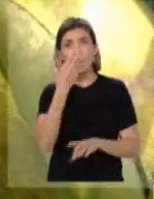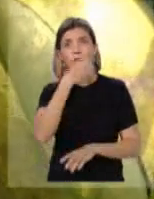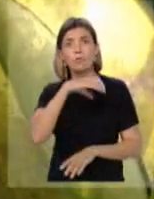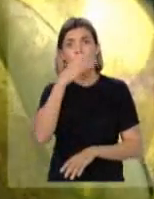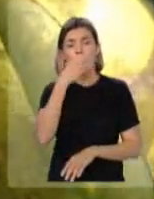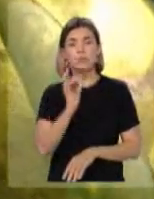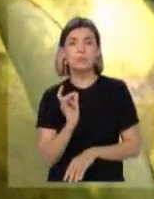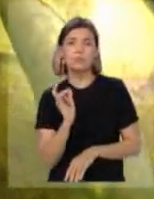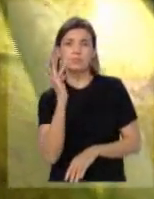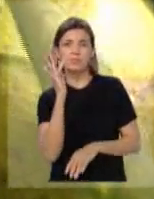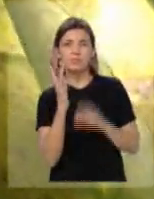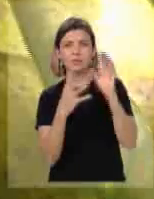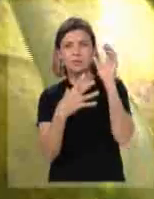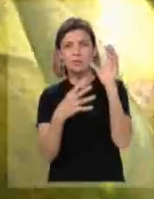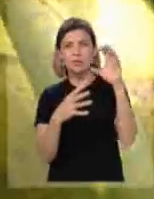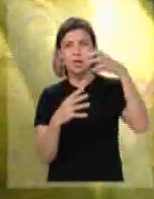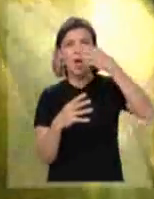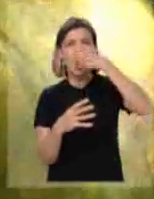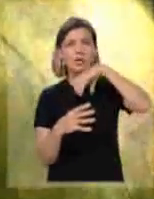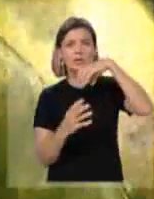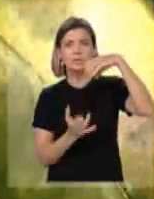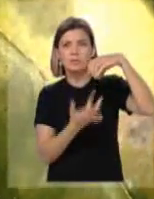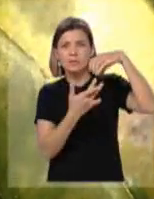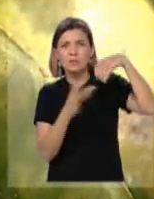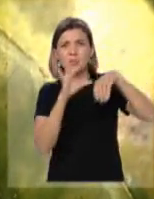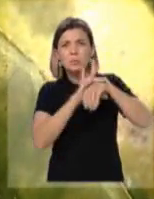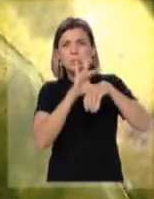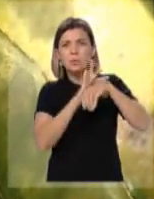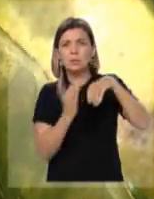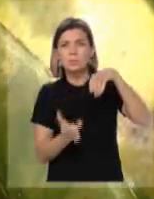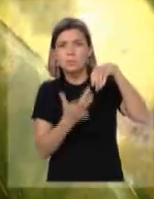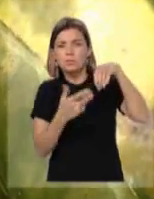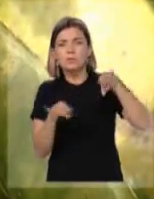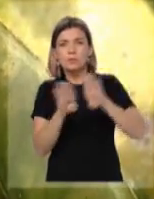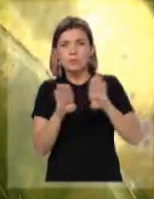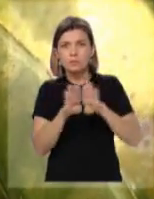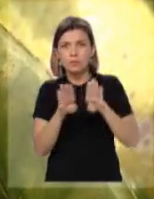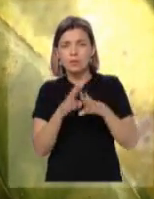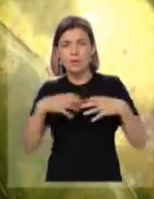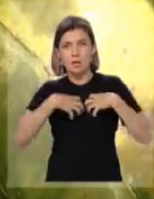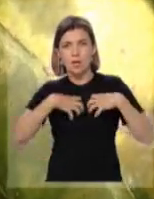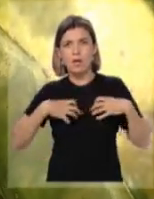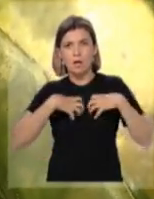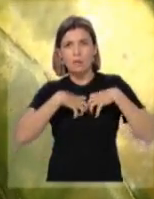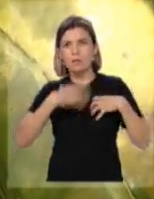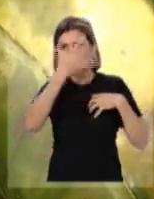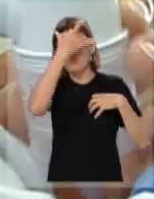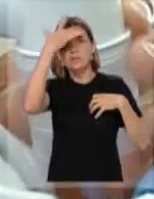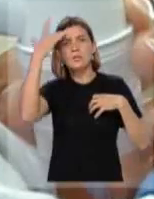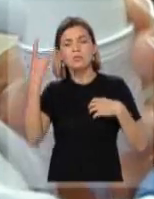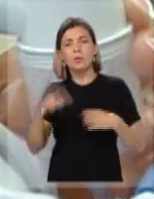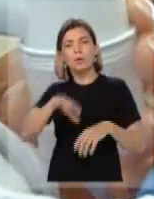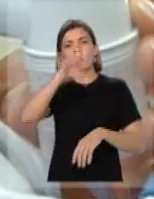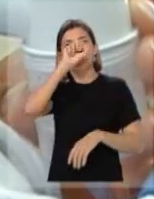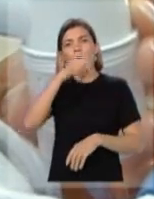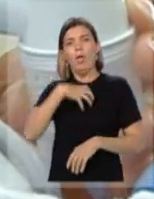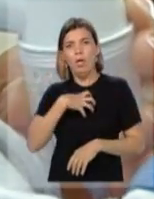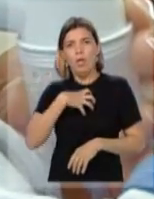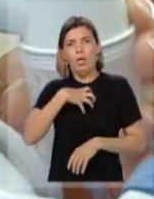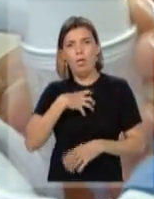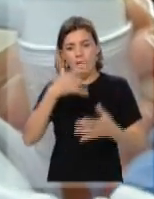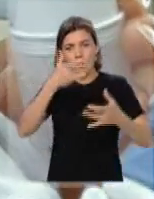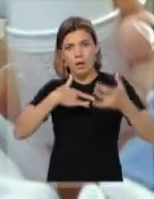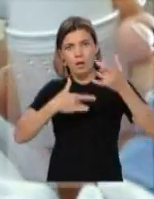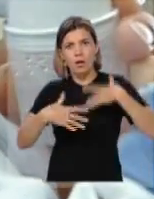E também aqueles que são causadores de doenças em plantas, animais e, inclusive, nos seres humanos.